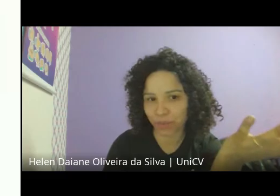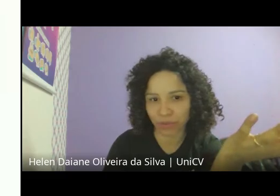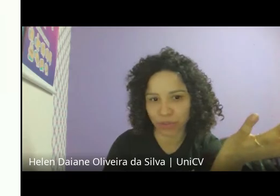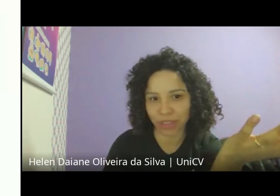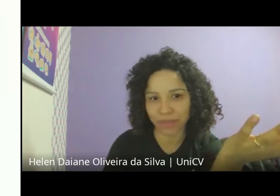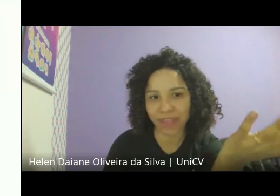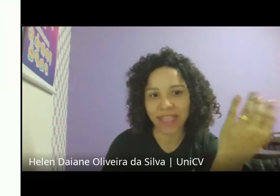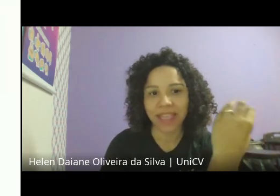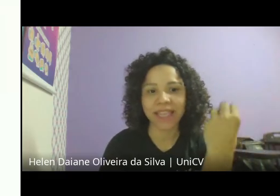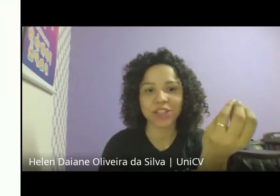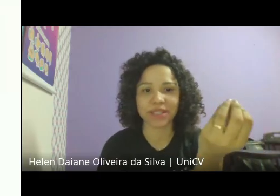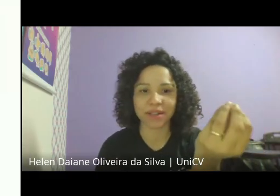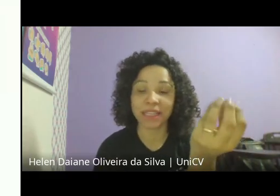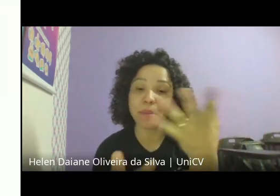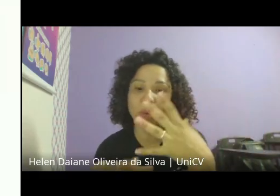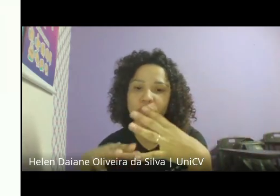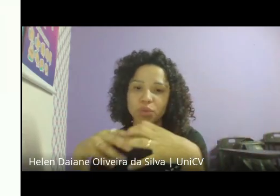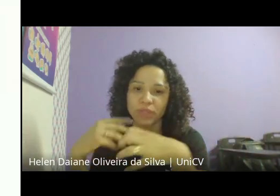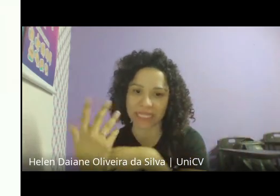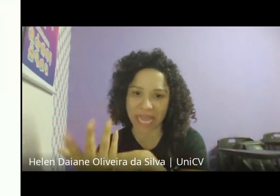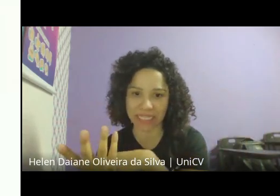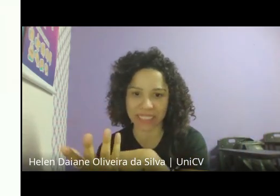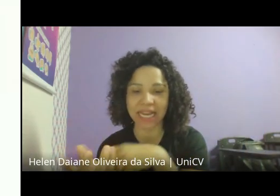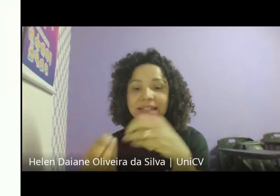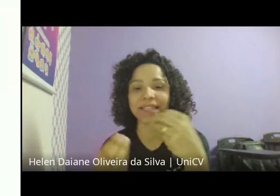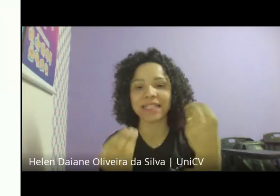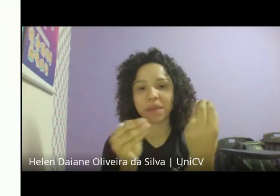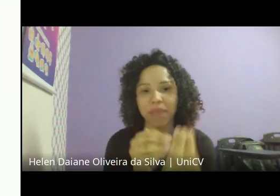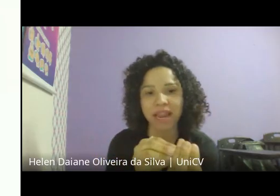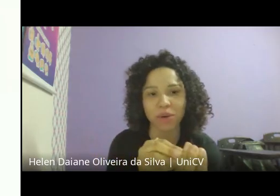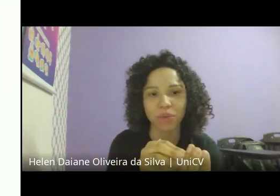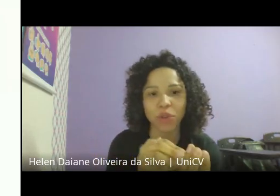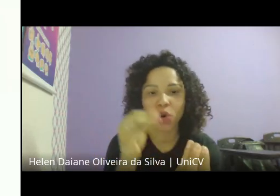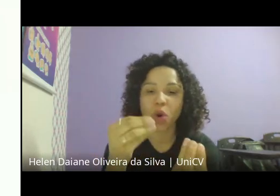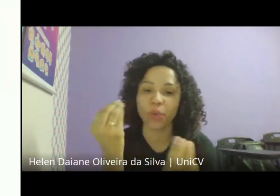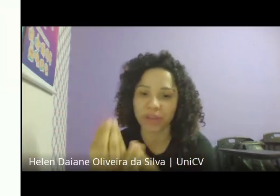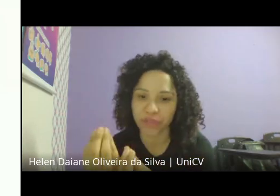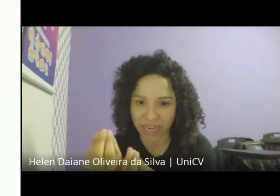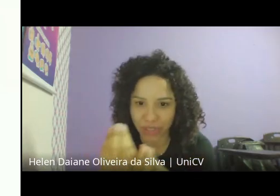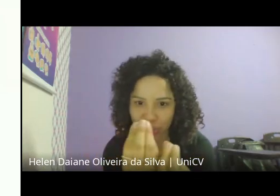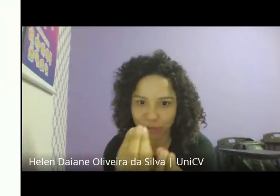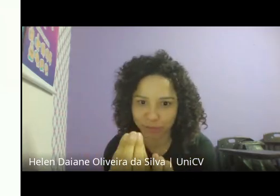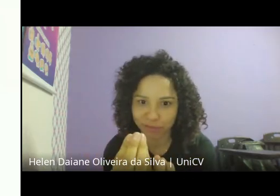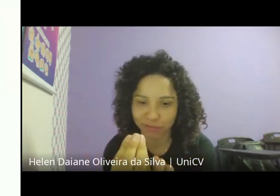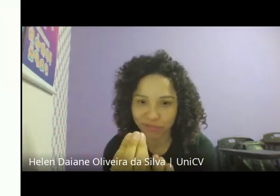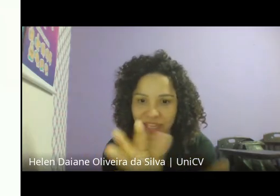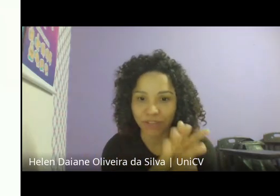é isso, professora? Quer dizer que muitos sinais, eles se assemelham com o